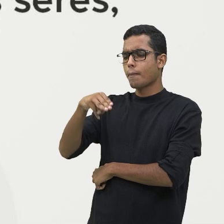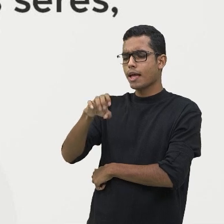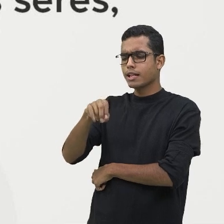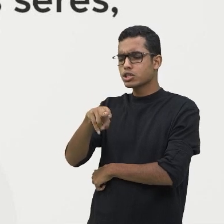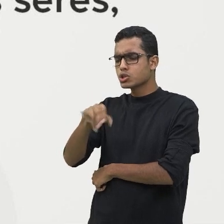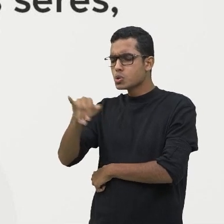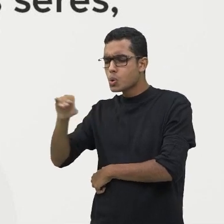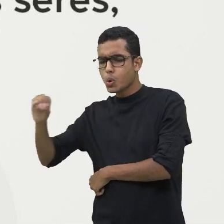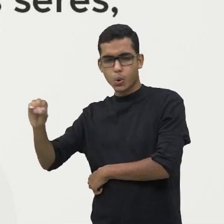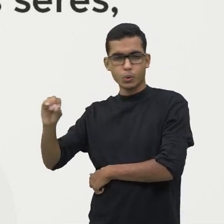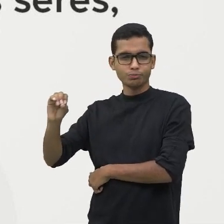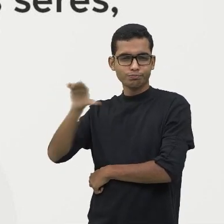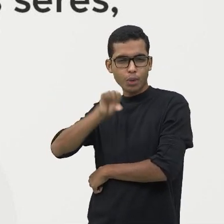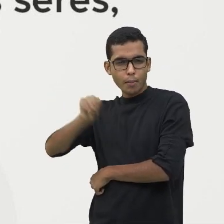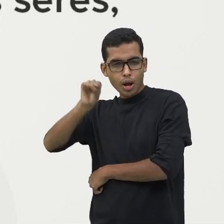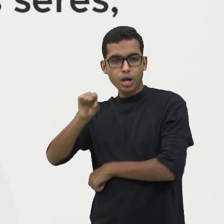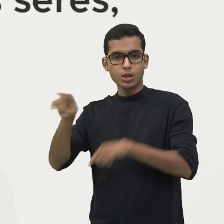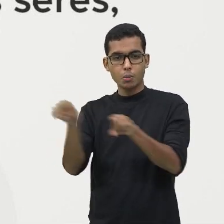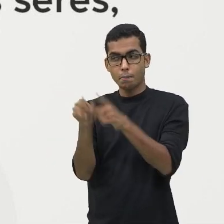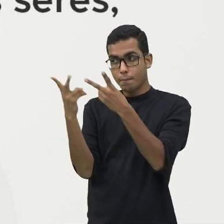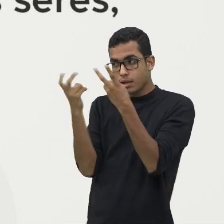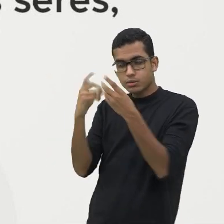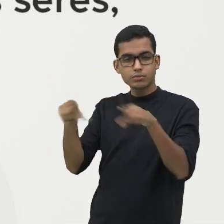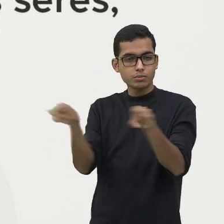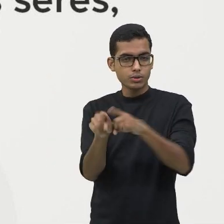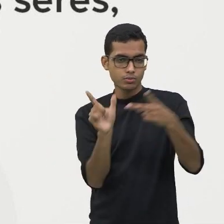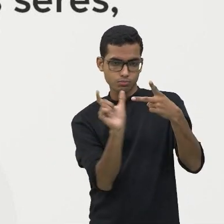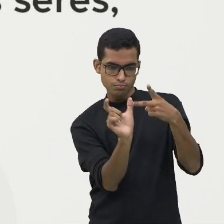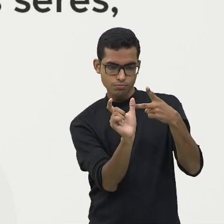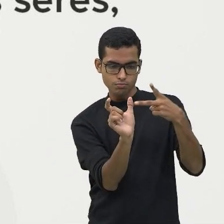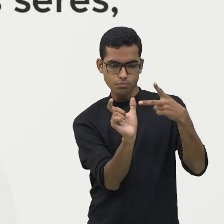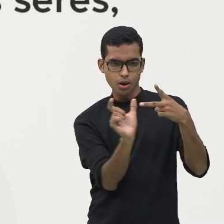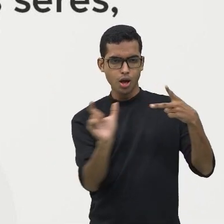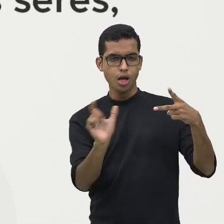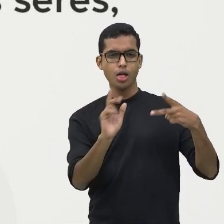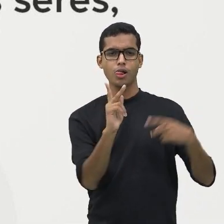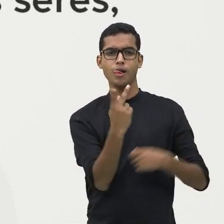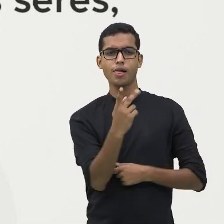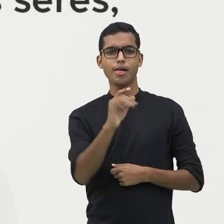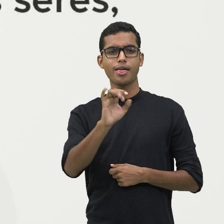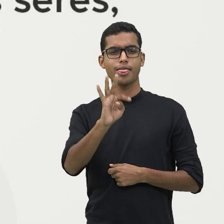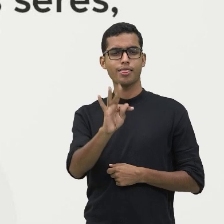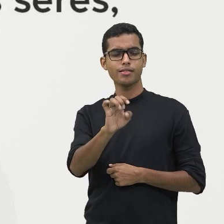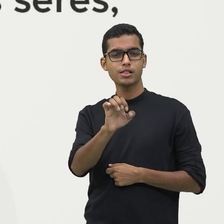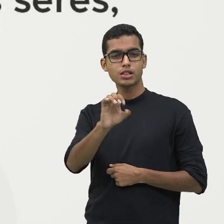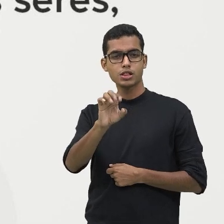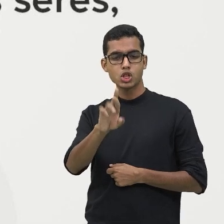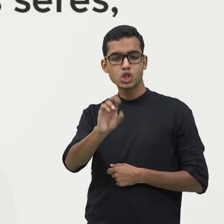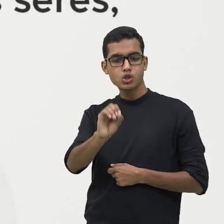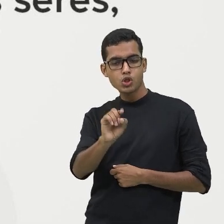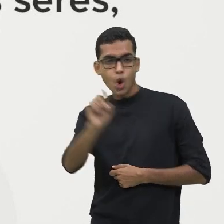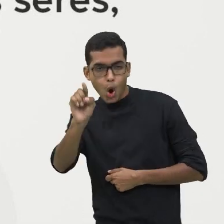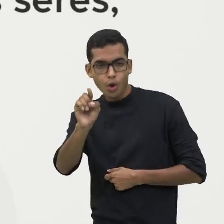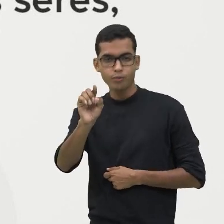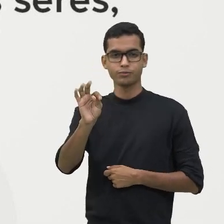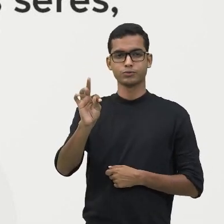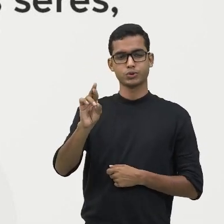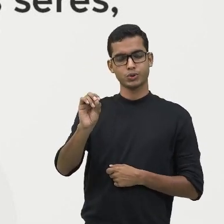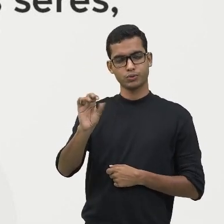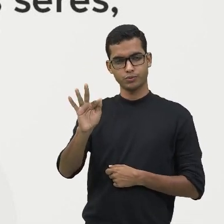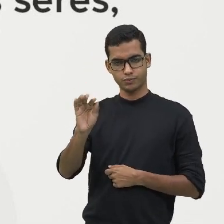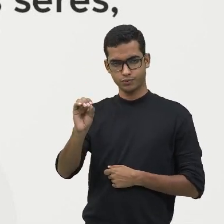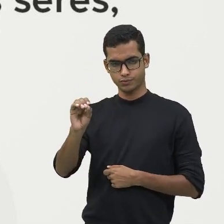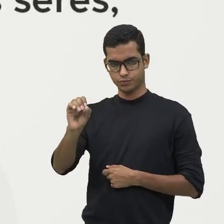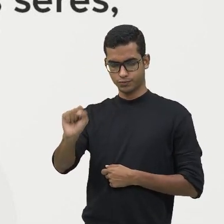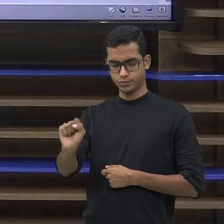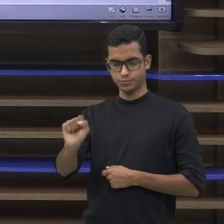mais forte. Nesse caso, se a gente tivesse um menino chamado autótrofo, é um ótimo, inclusive, uma ótima